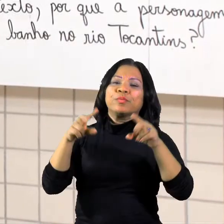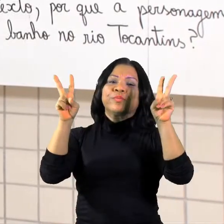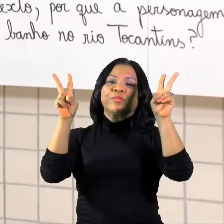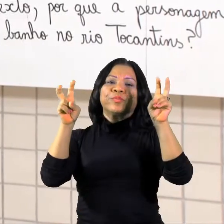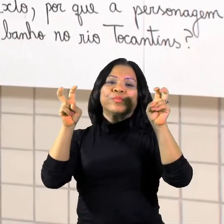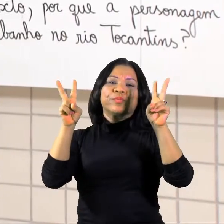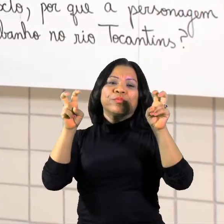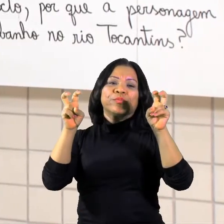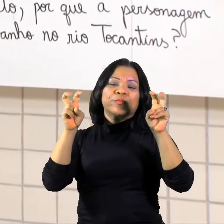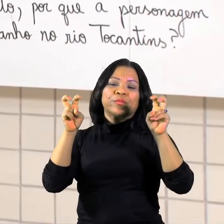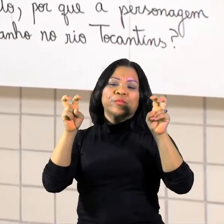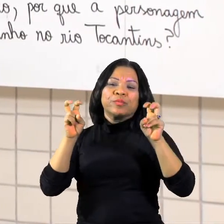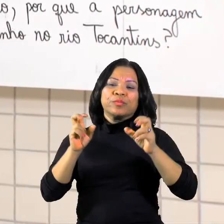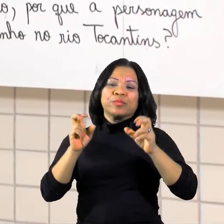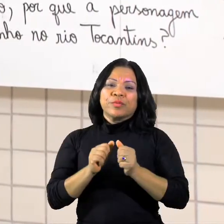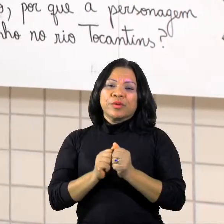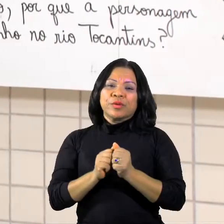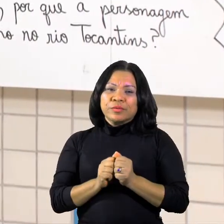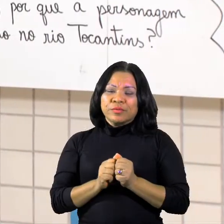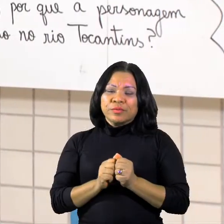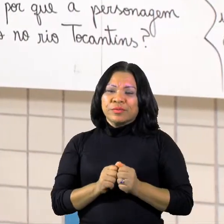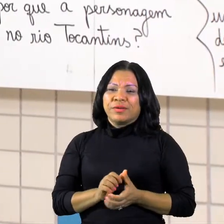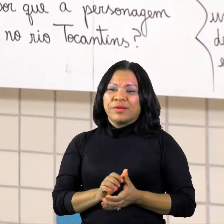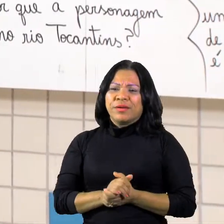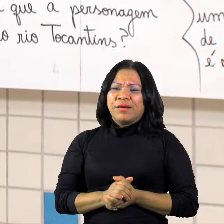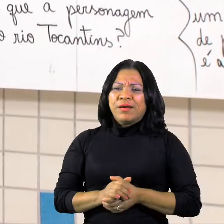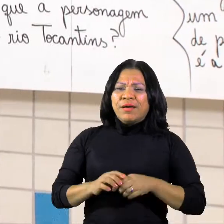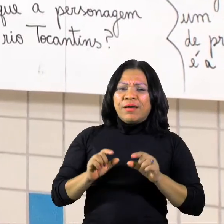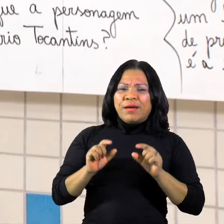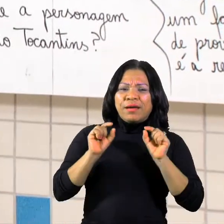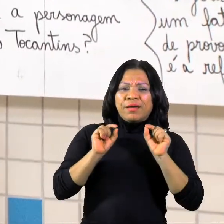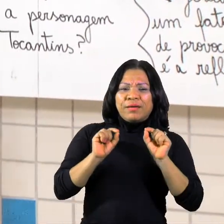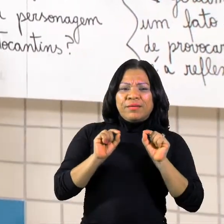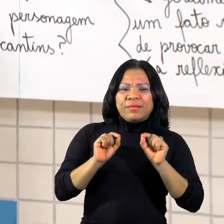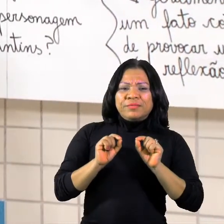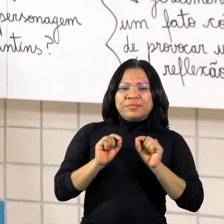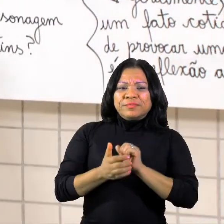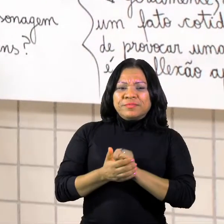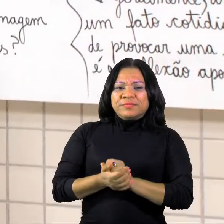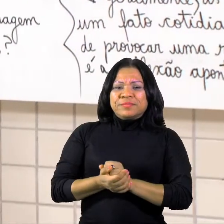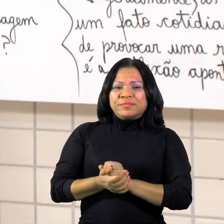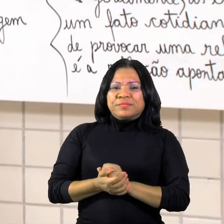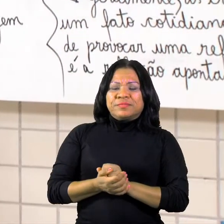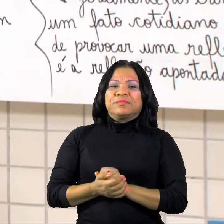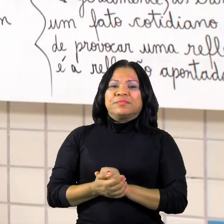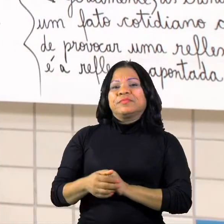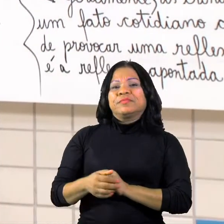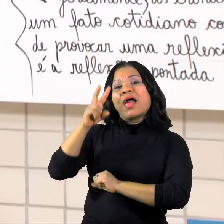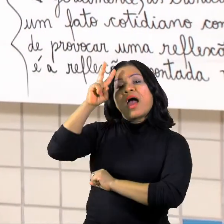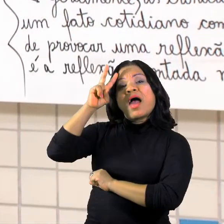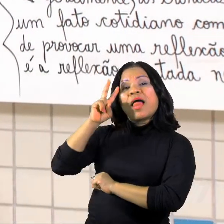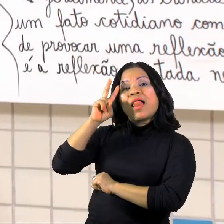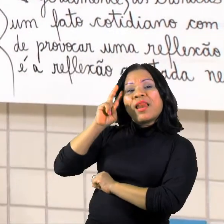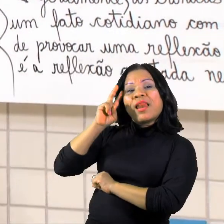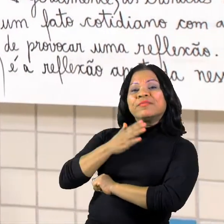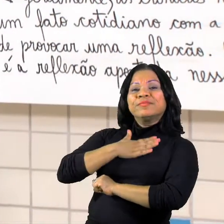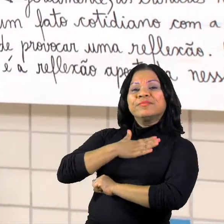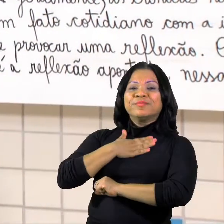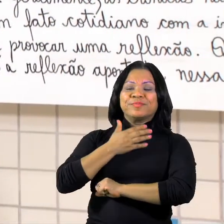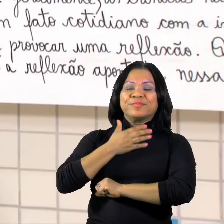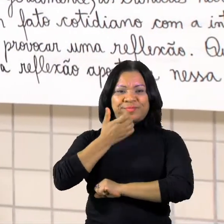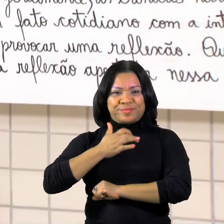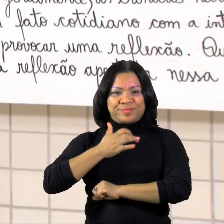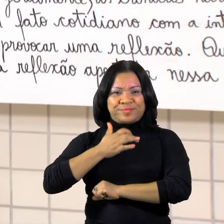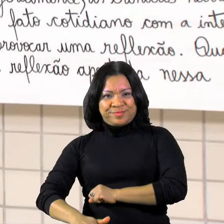é Lendas da Minha Infância? Por que será? Vão pensando nessa questão para vocês ir